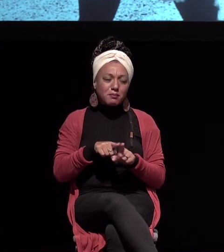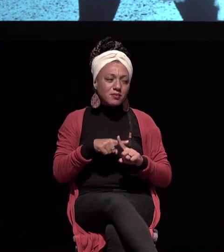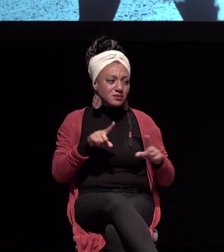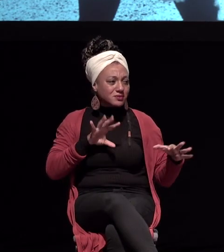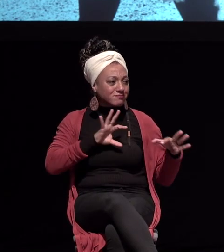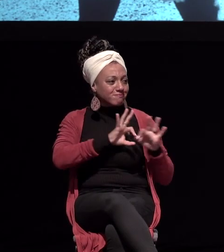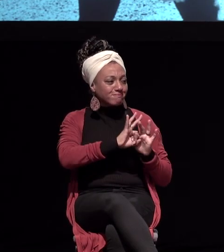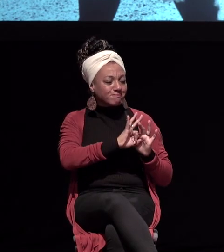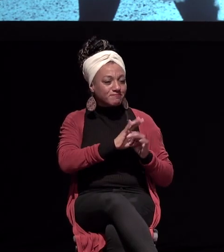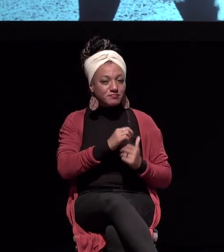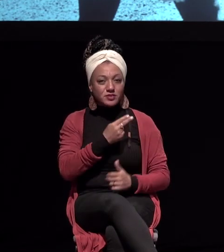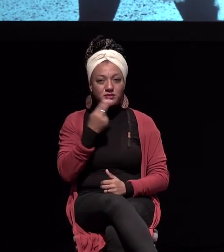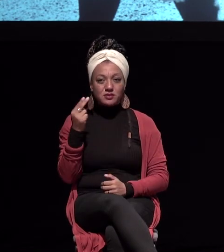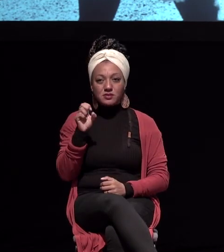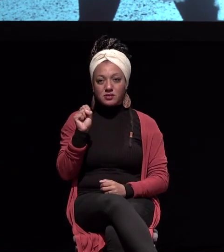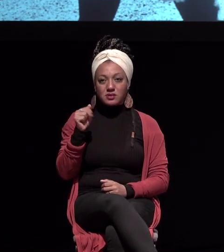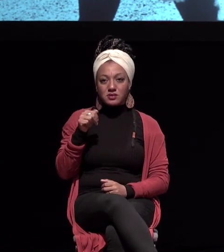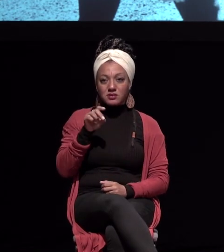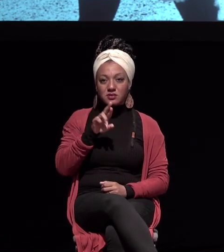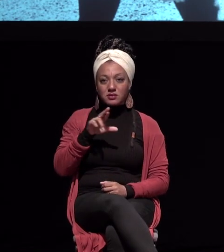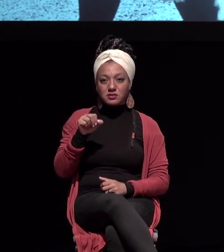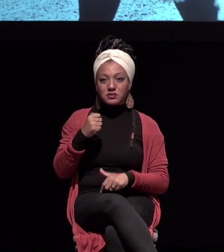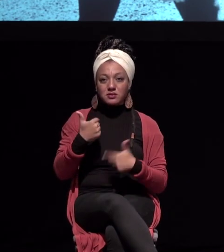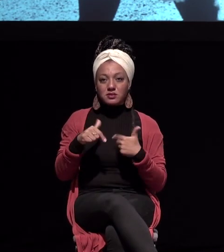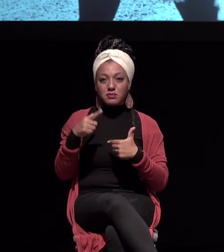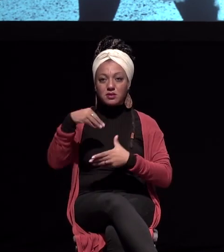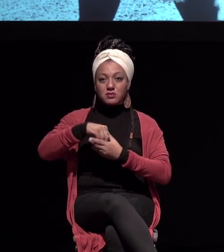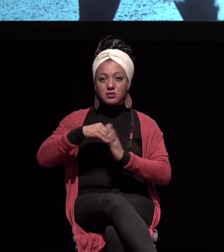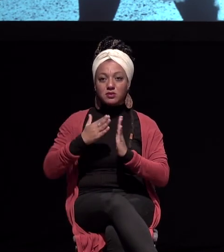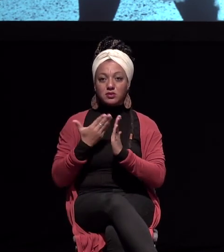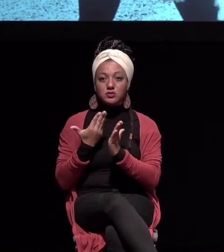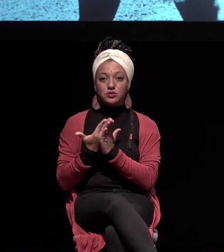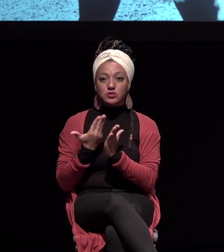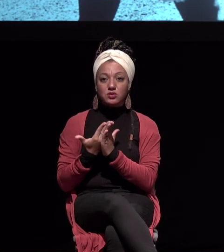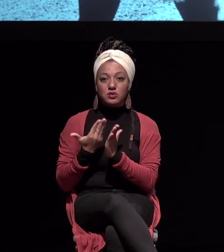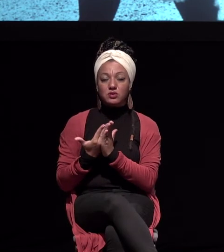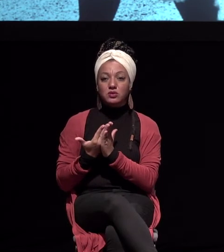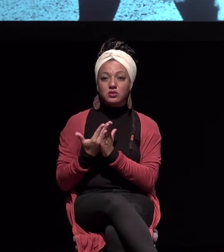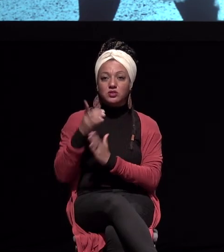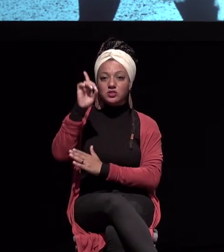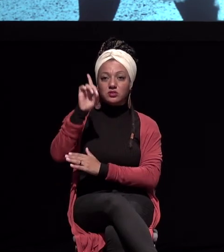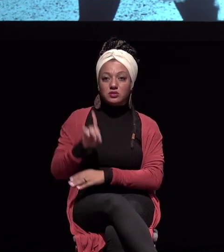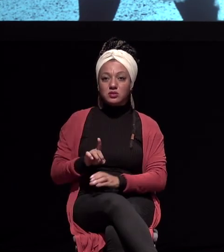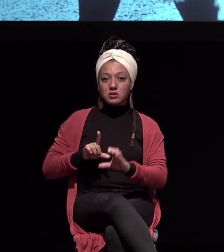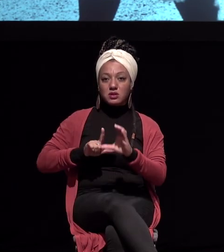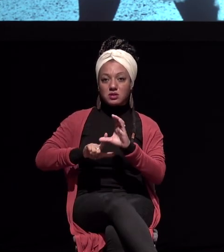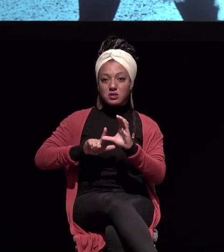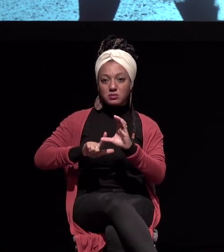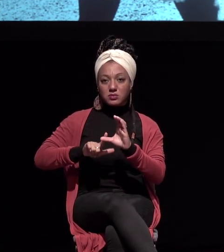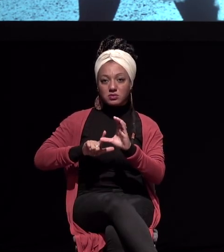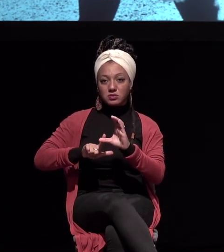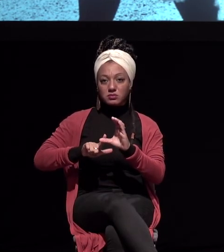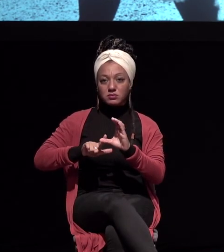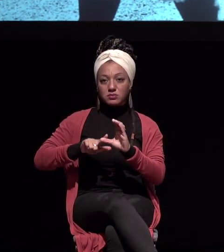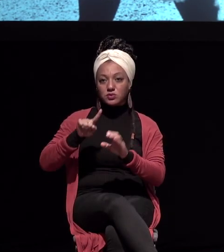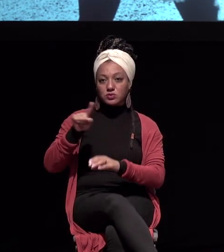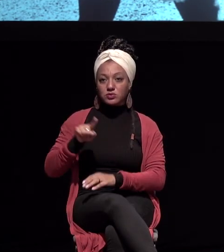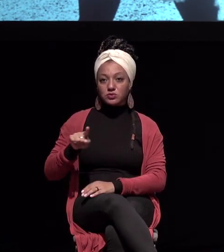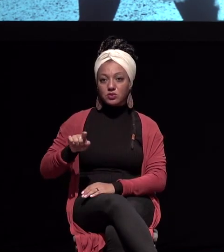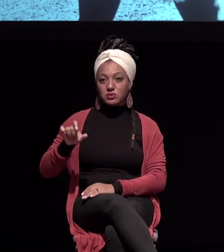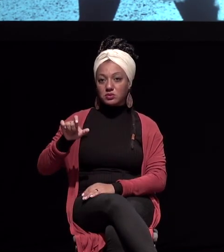juntos. Meu nome é Sandra, eu trabalho numa escola na diretoria do Campo Limpo, na região da Vila